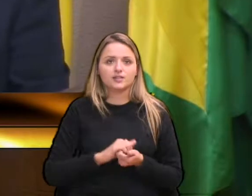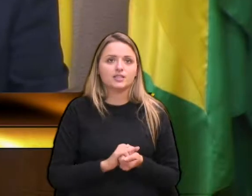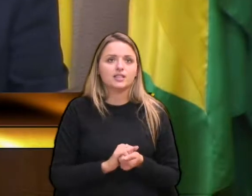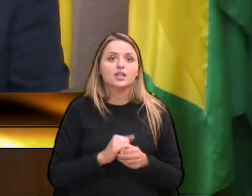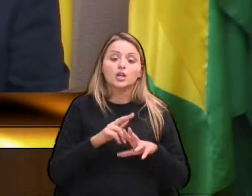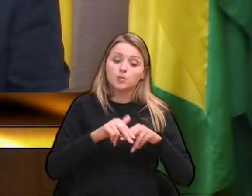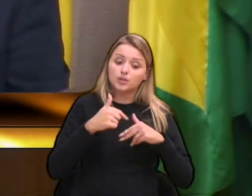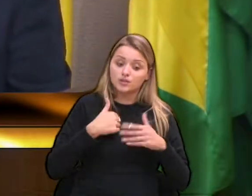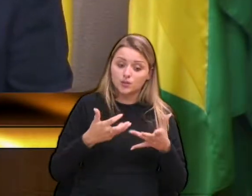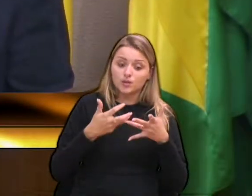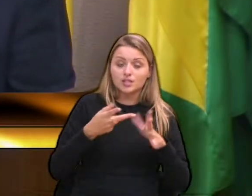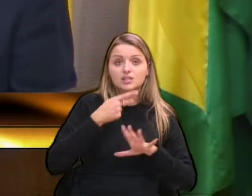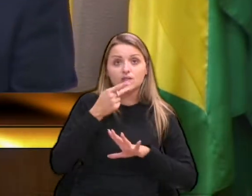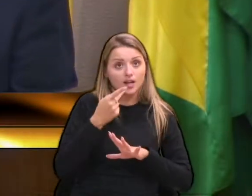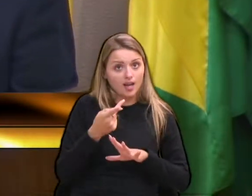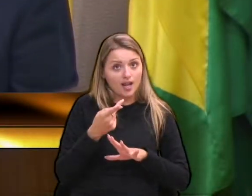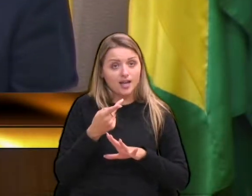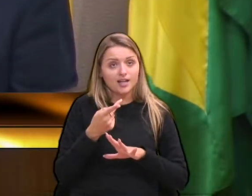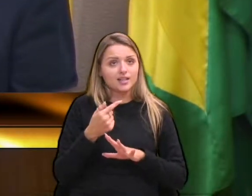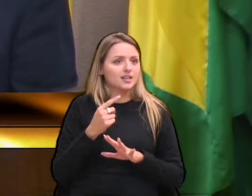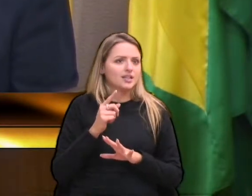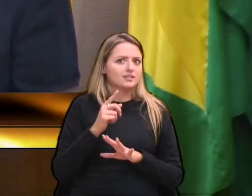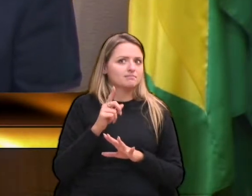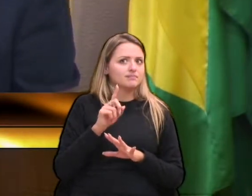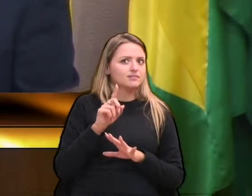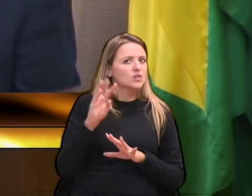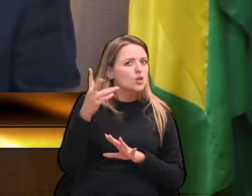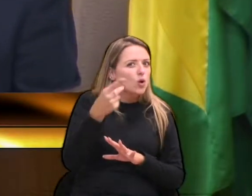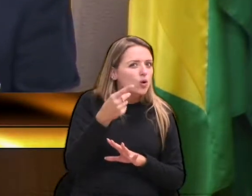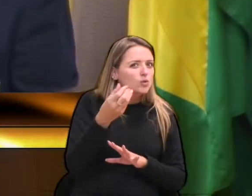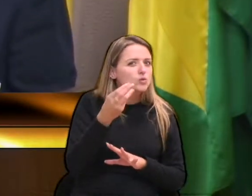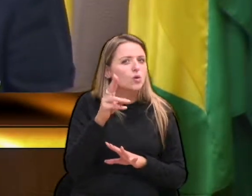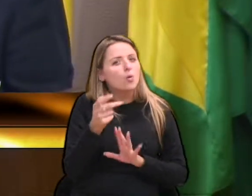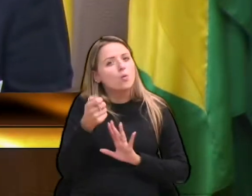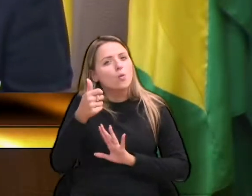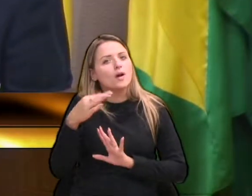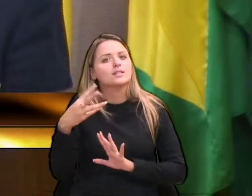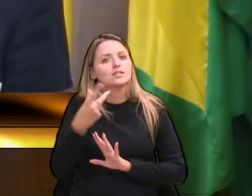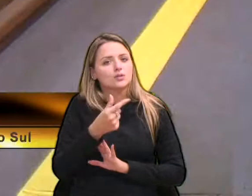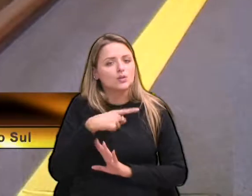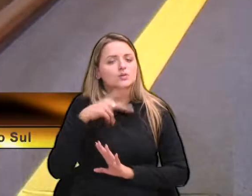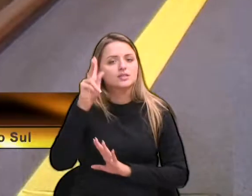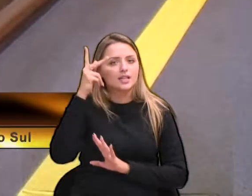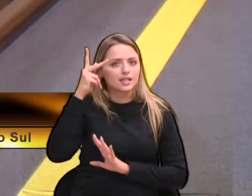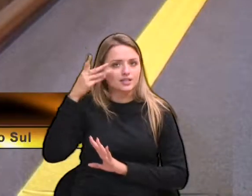e acredito que muitos de nós, ou para não dizer a maioria, tem essa história ali atrás.